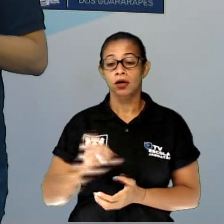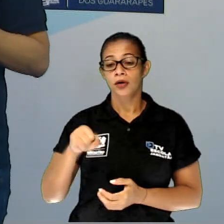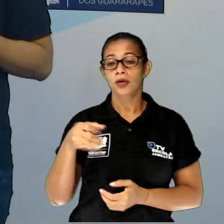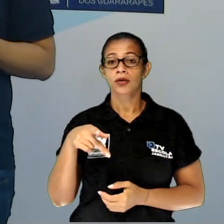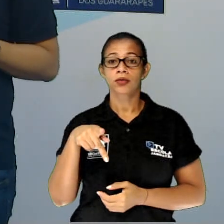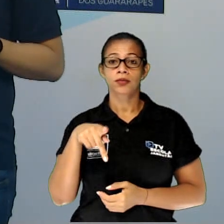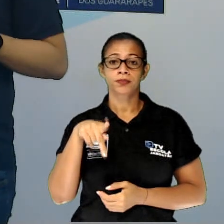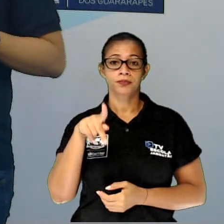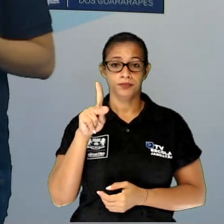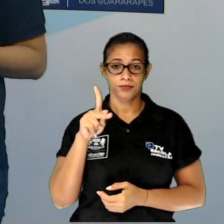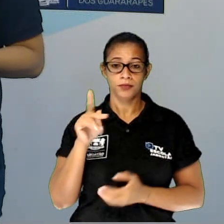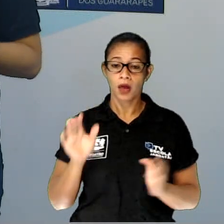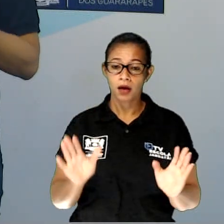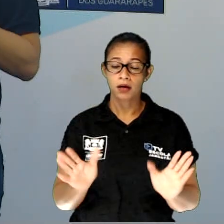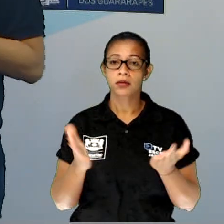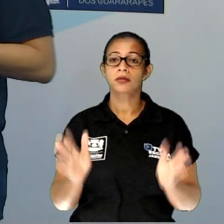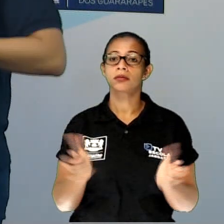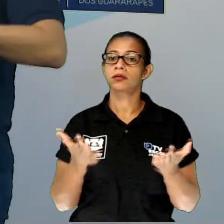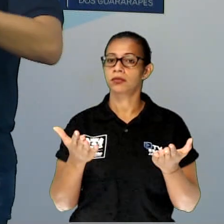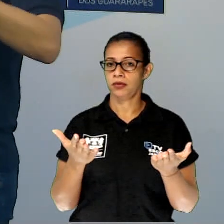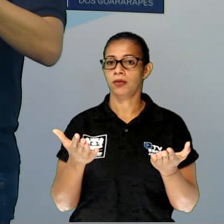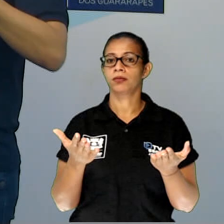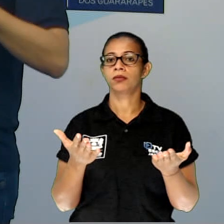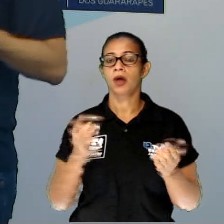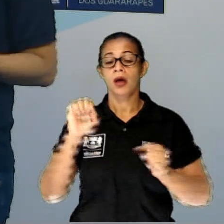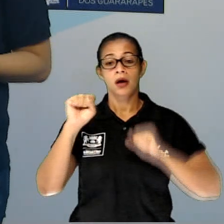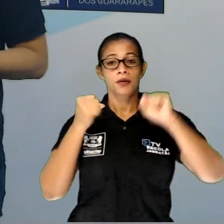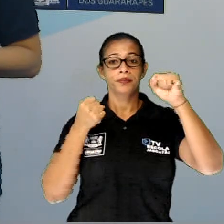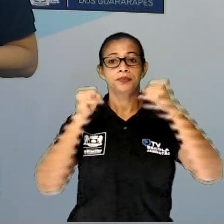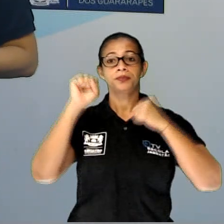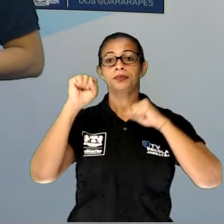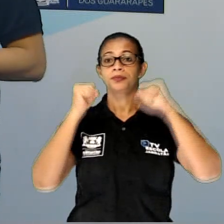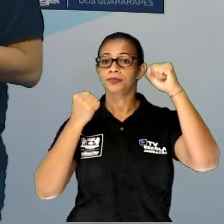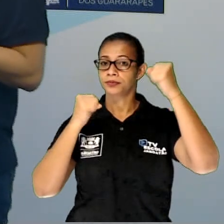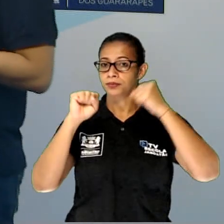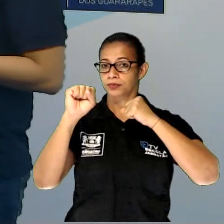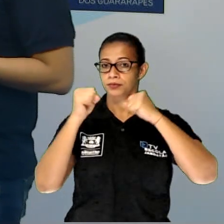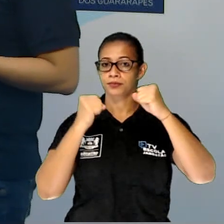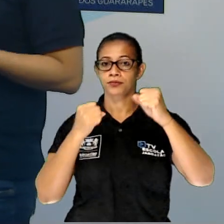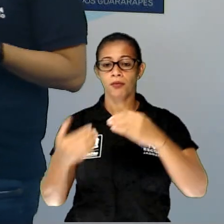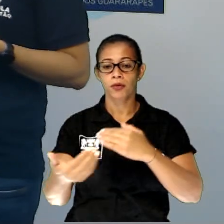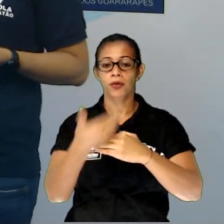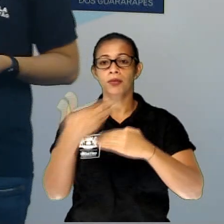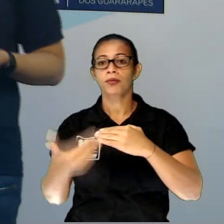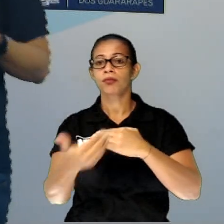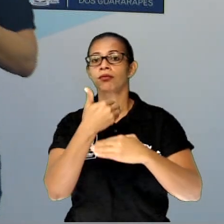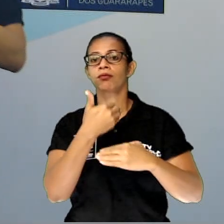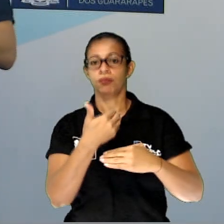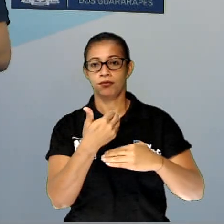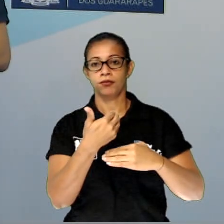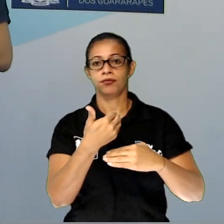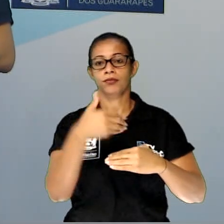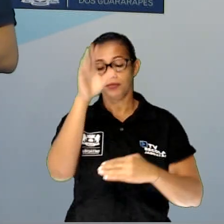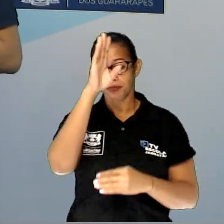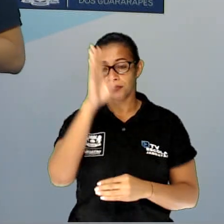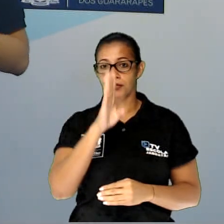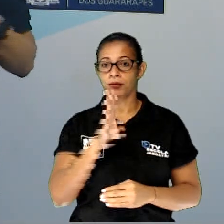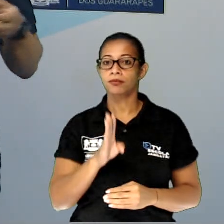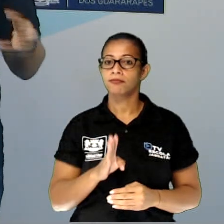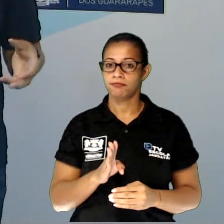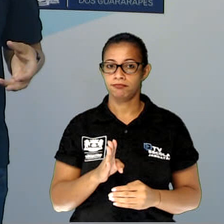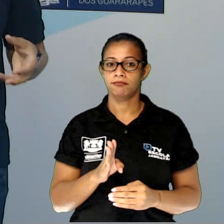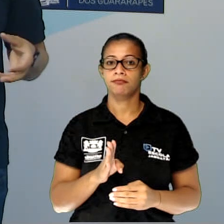o estímulo à entrada de empresas estrangeiras no país, em especial nos setores automobilístico e